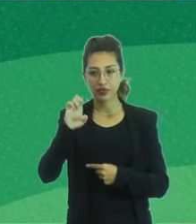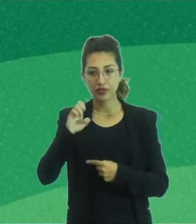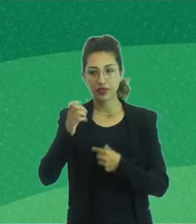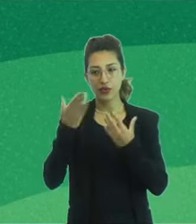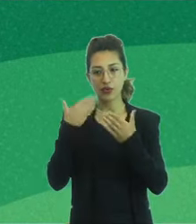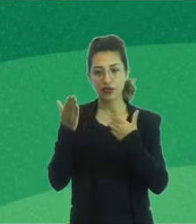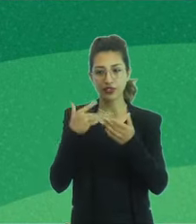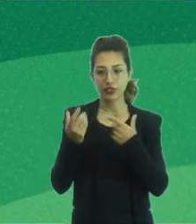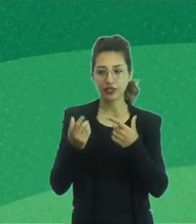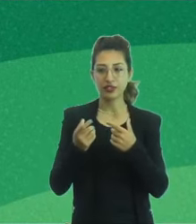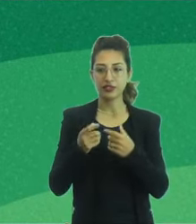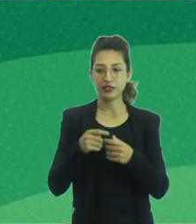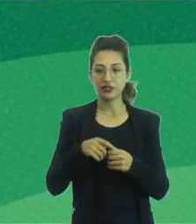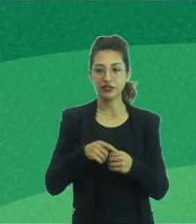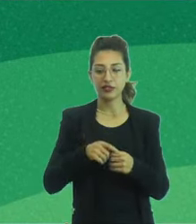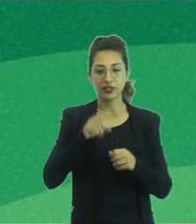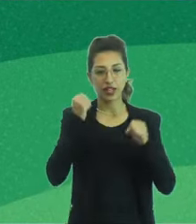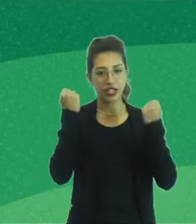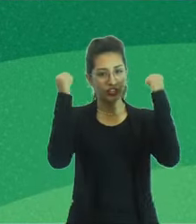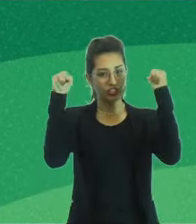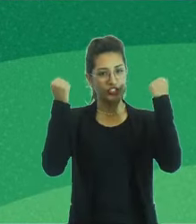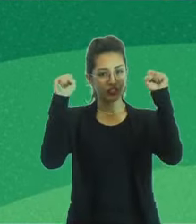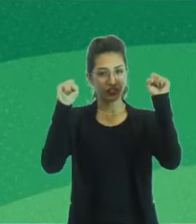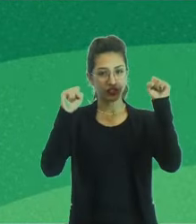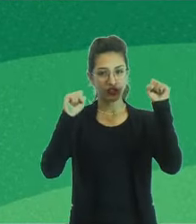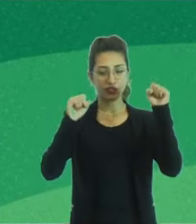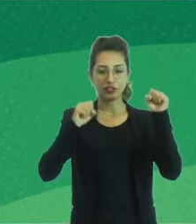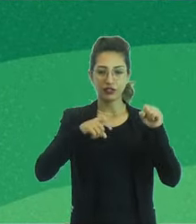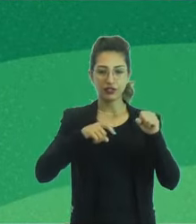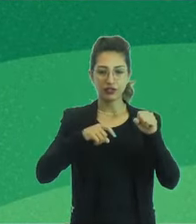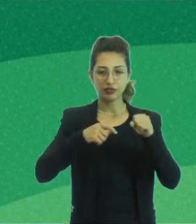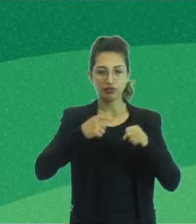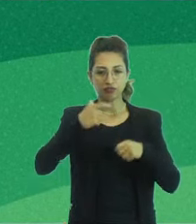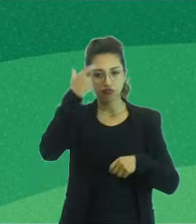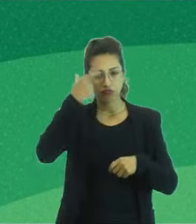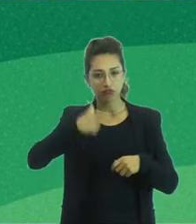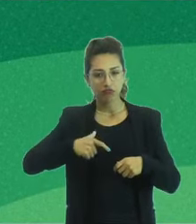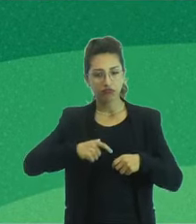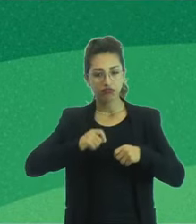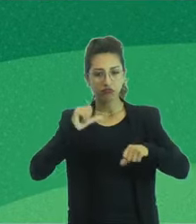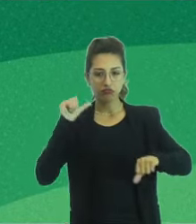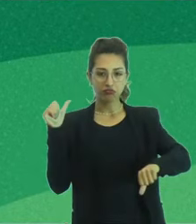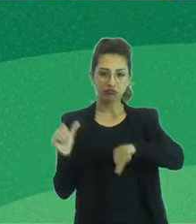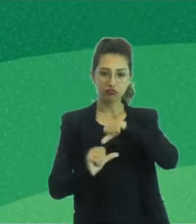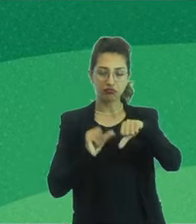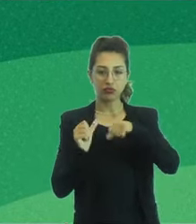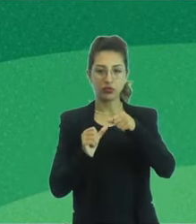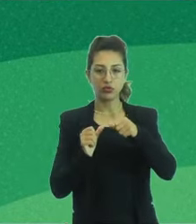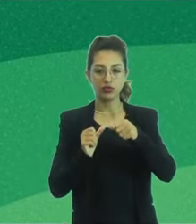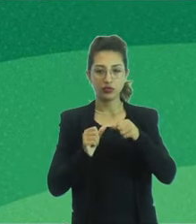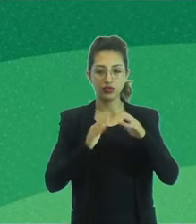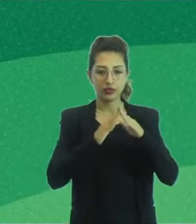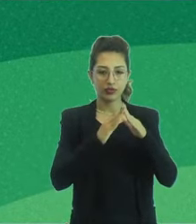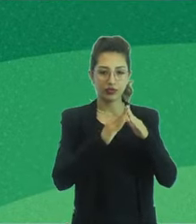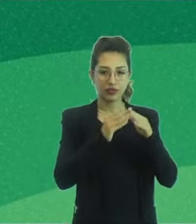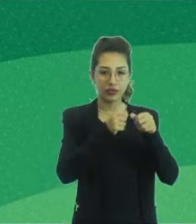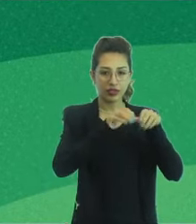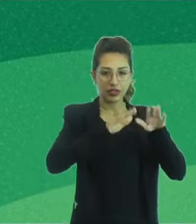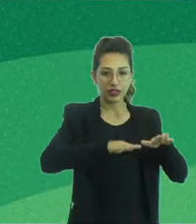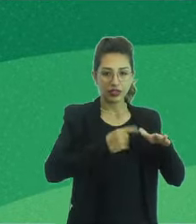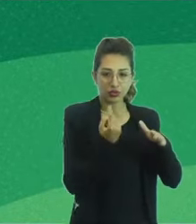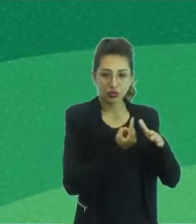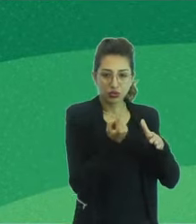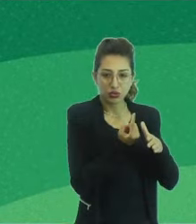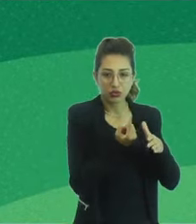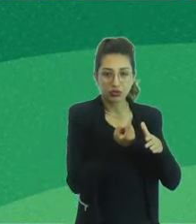sobre atividades físicas Isso muda e durante esse período que eu fiquei em casa sozinho sair correndo